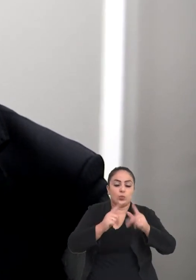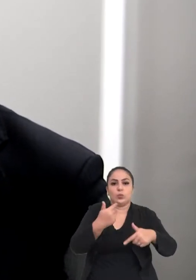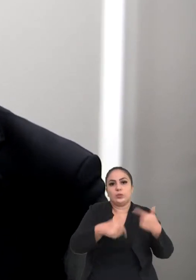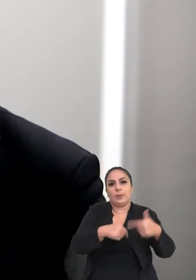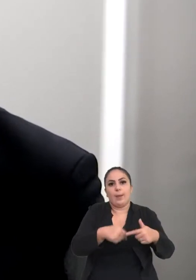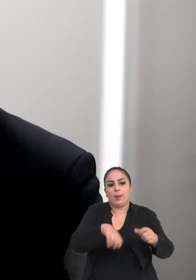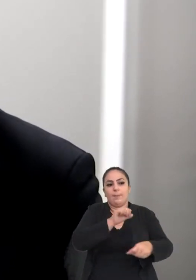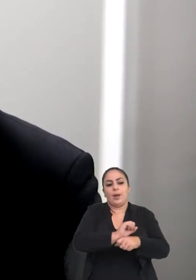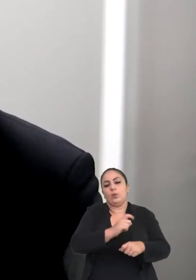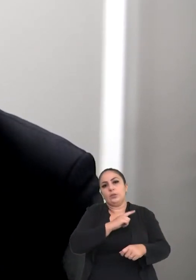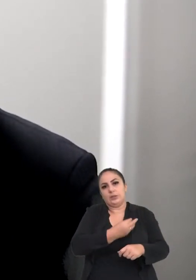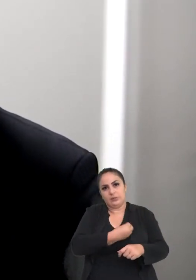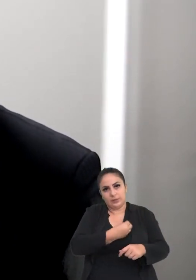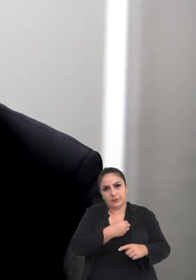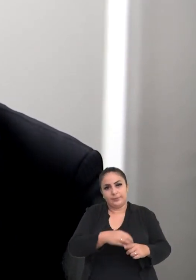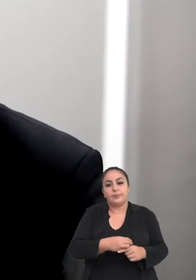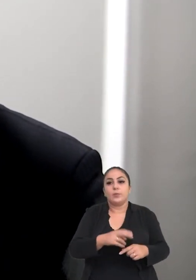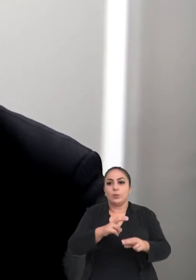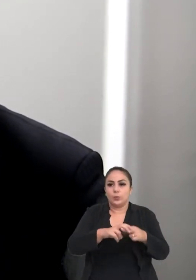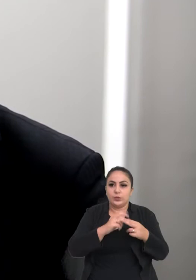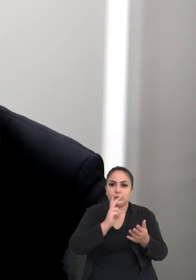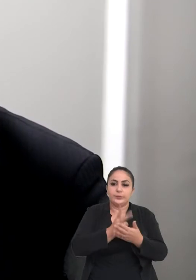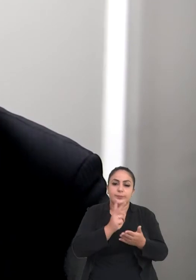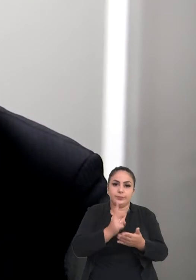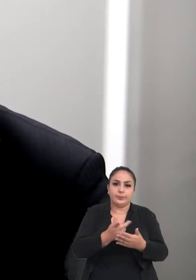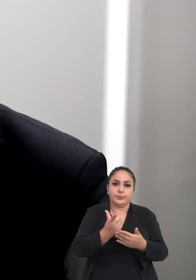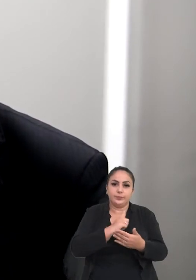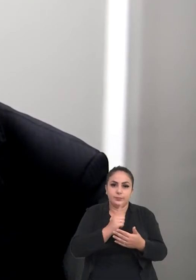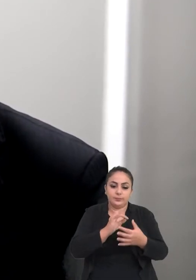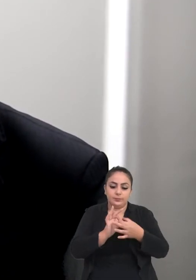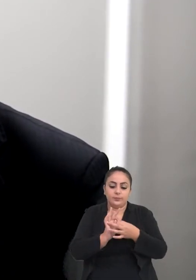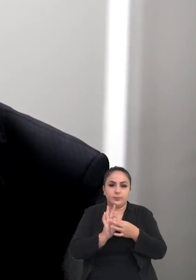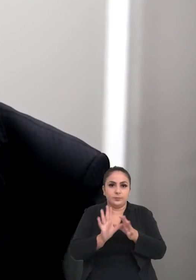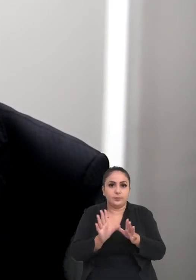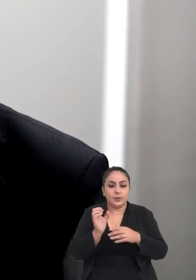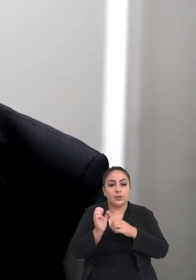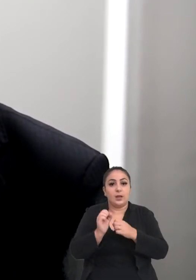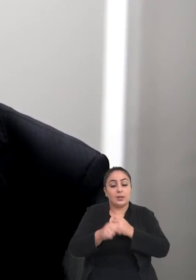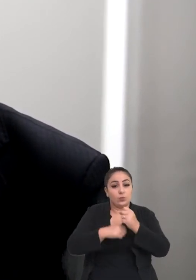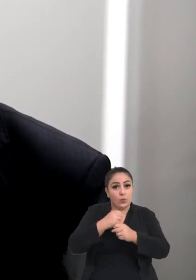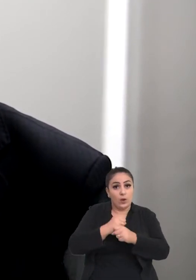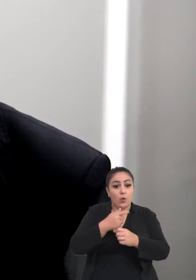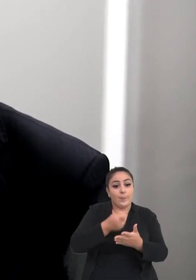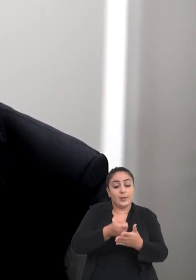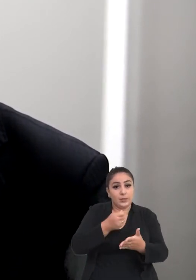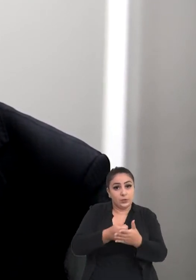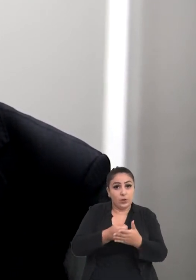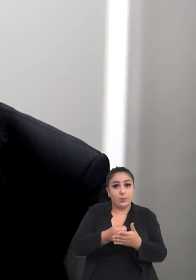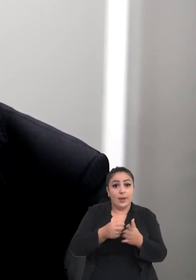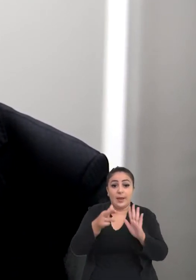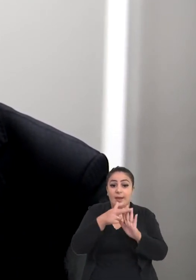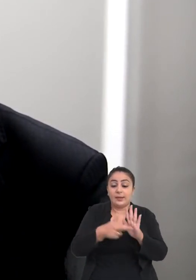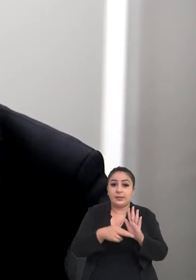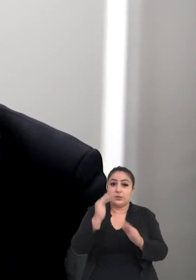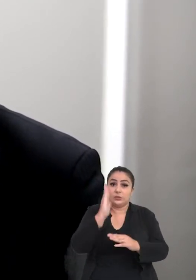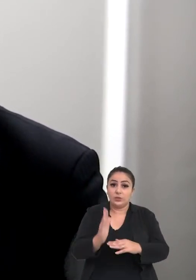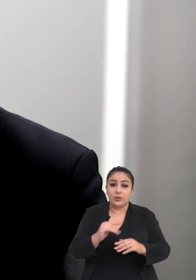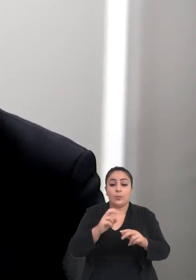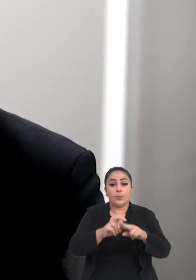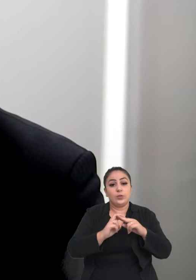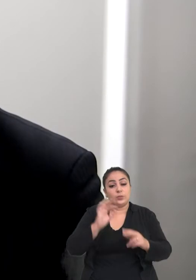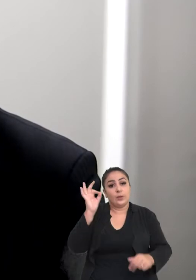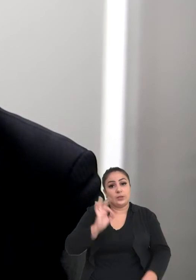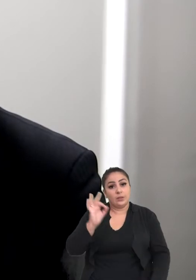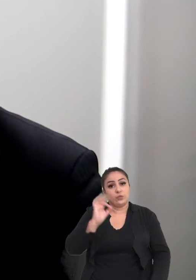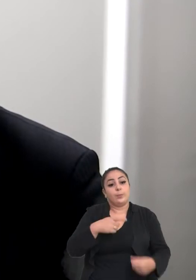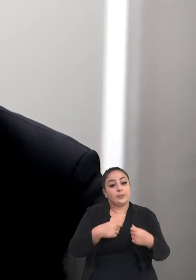que o serviço deixou de existir. Continua havendo licenciamento anual obrigatório, isso é uma regra nacional, então